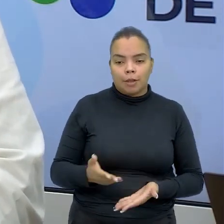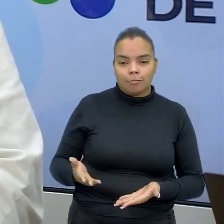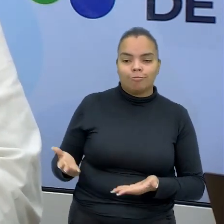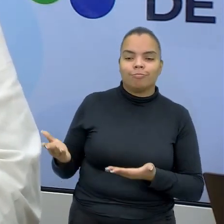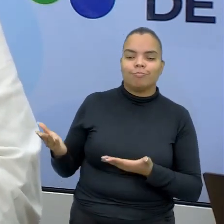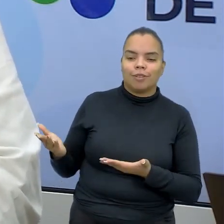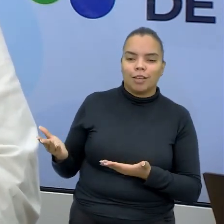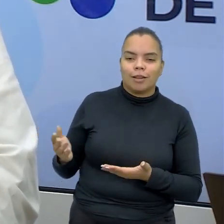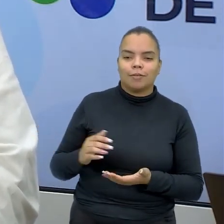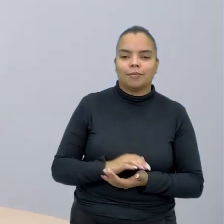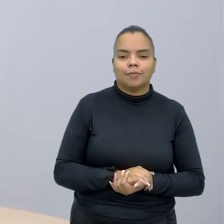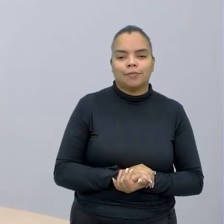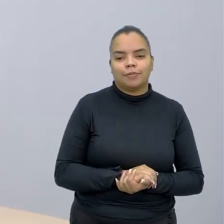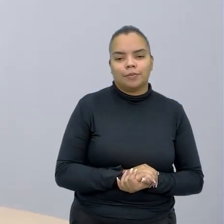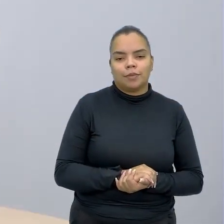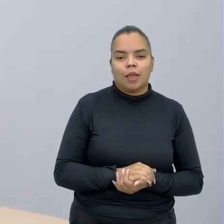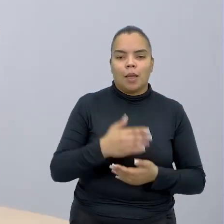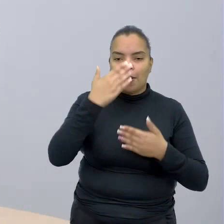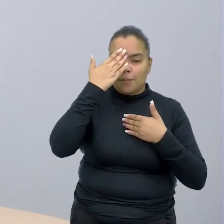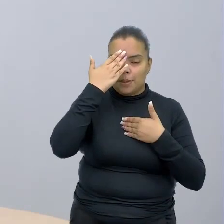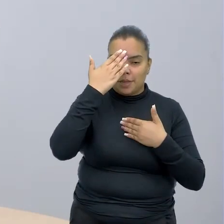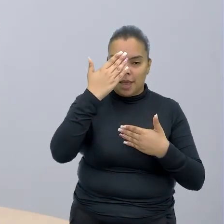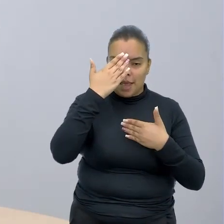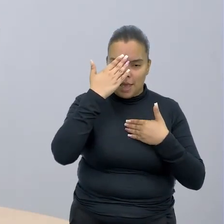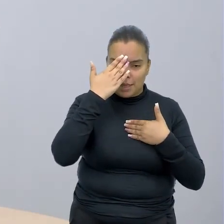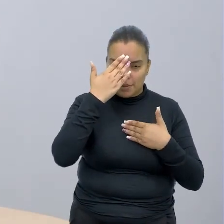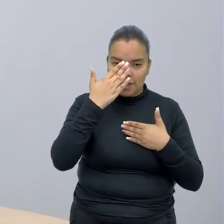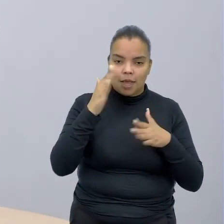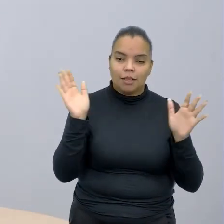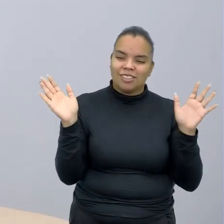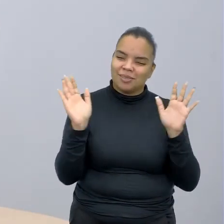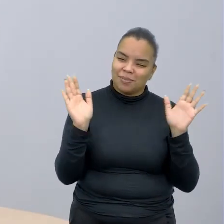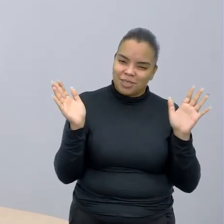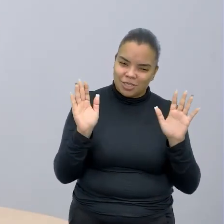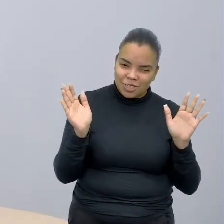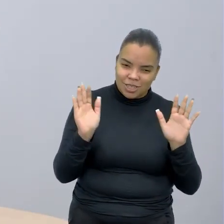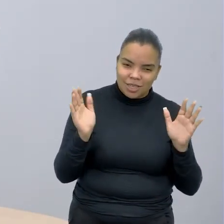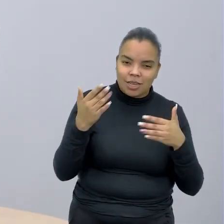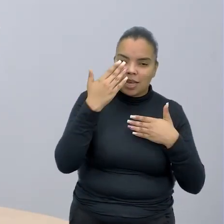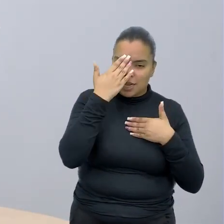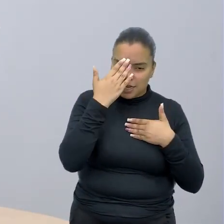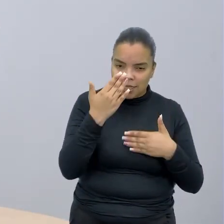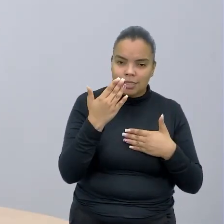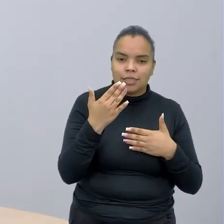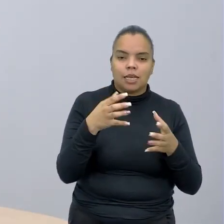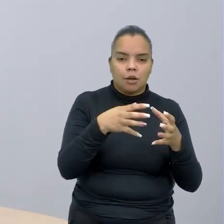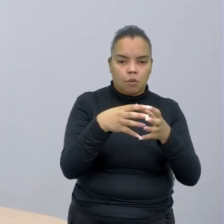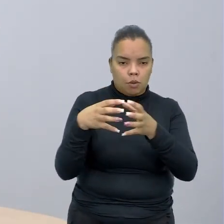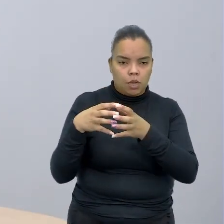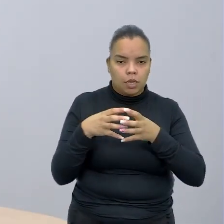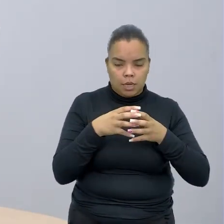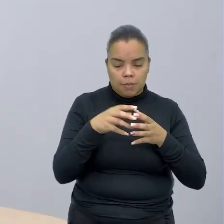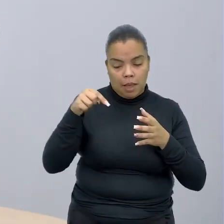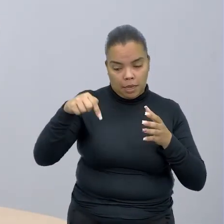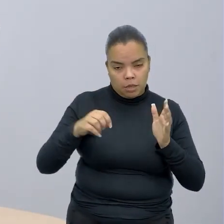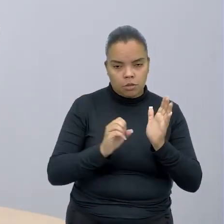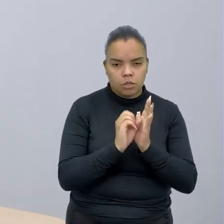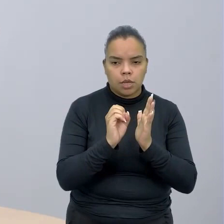agora para a Terezinha. Obrigada, Marcelo. Vamos nos despedindo aqui, agradecendo mesmo a equipe aqui do Centro de Mídias, que